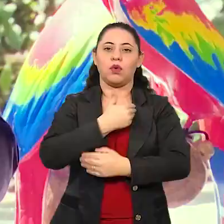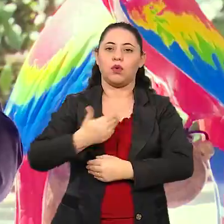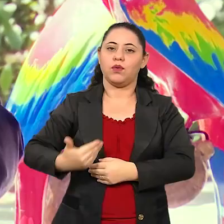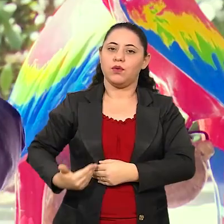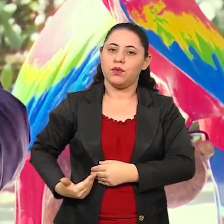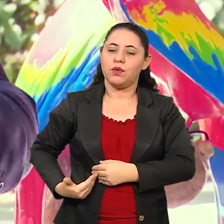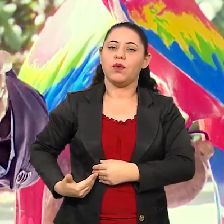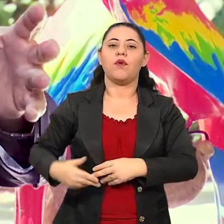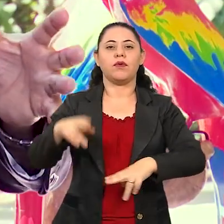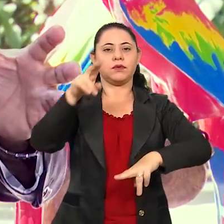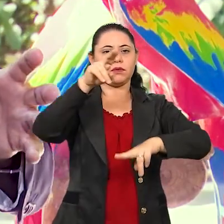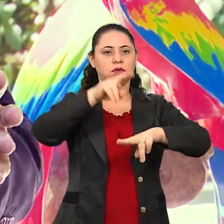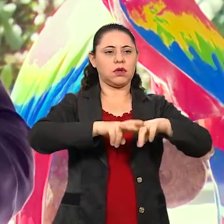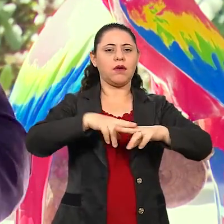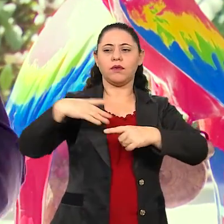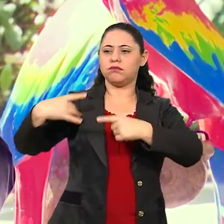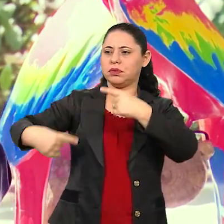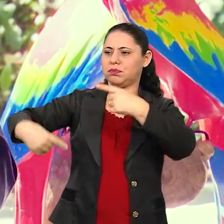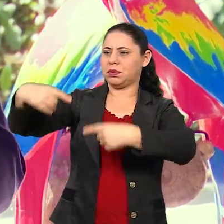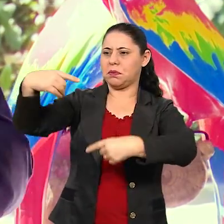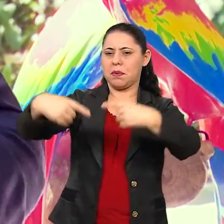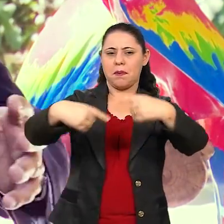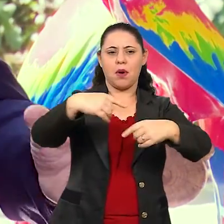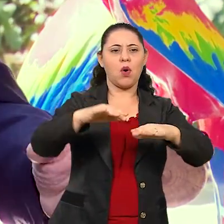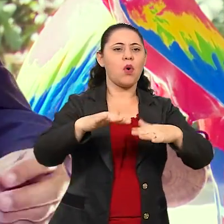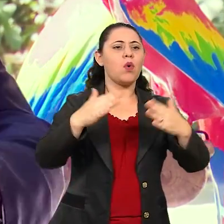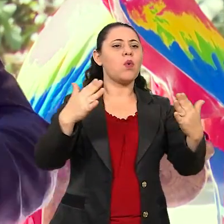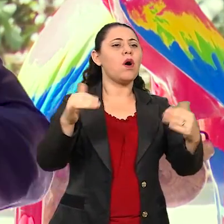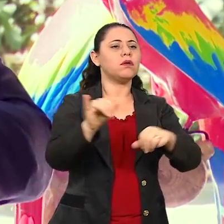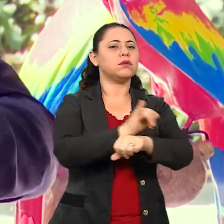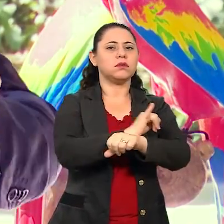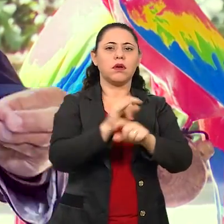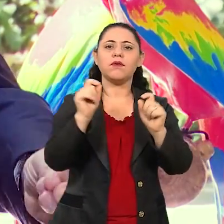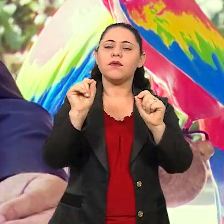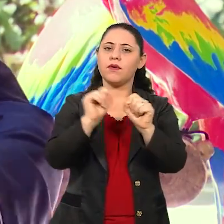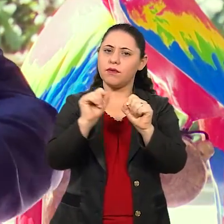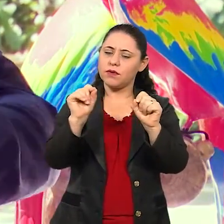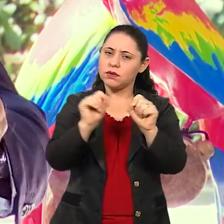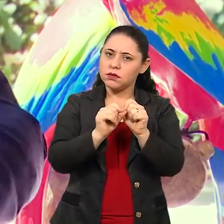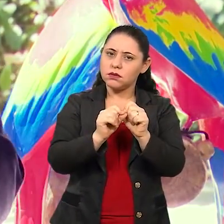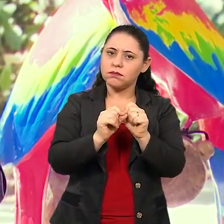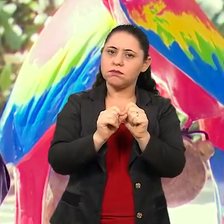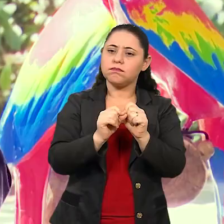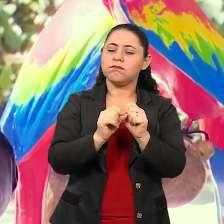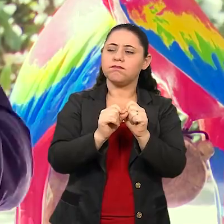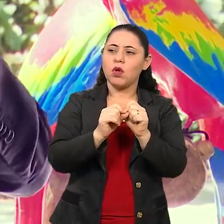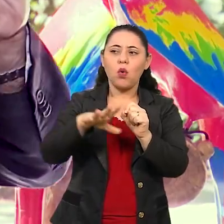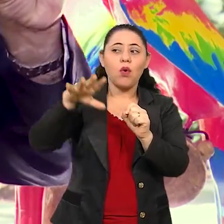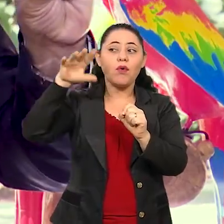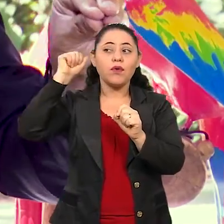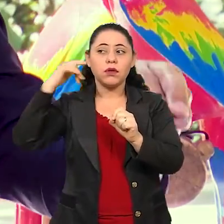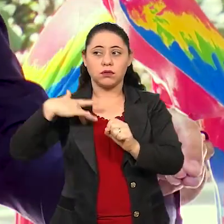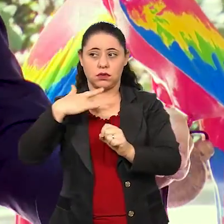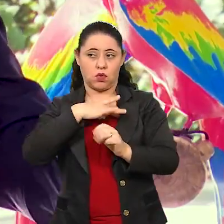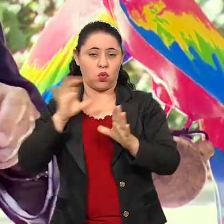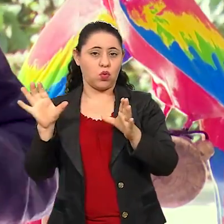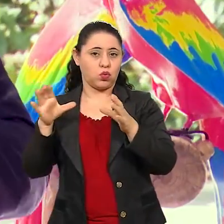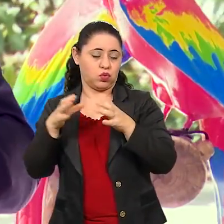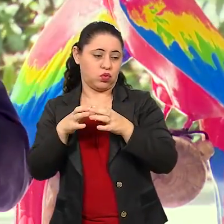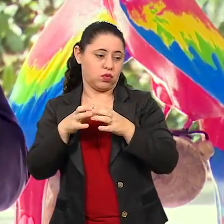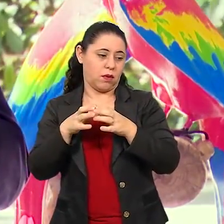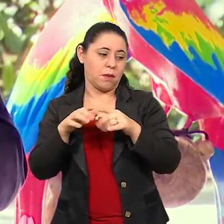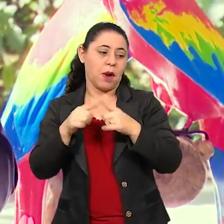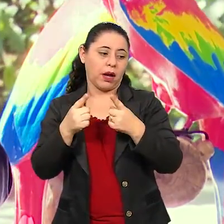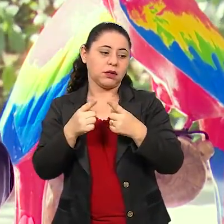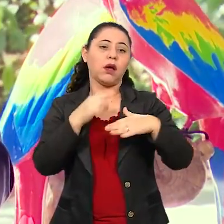o governo sentava a mesa e discutia as quais as medidas seriam tomadas ouvindo a saúde